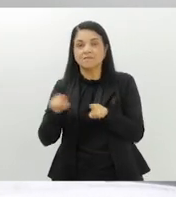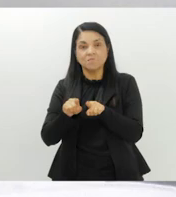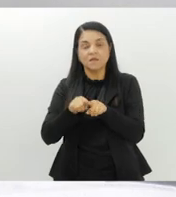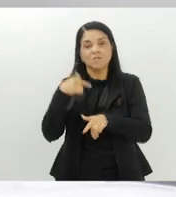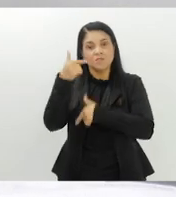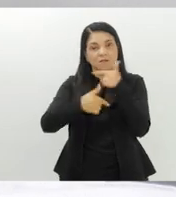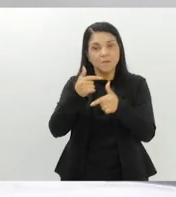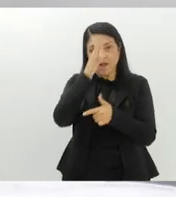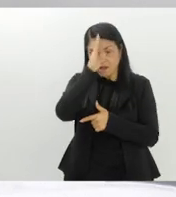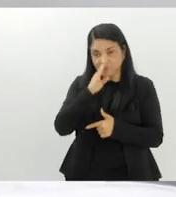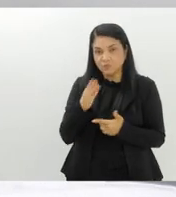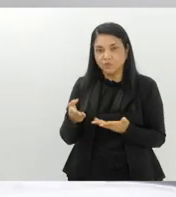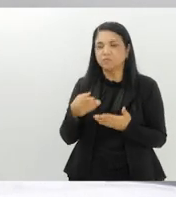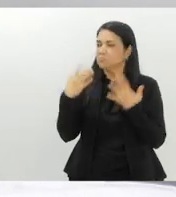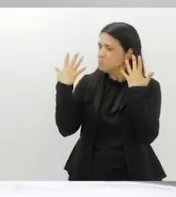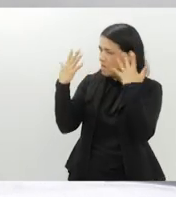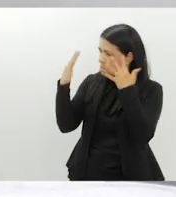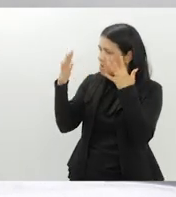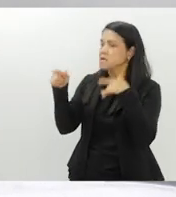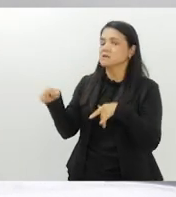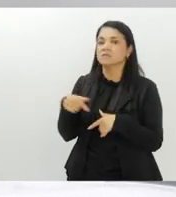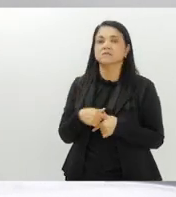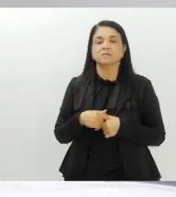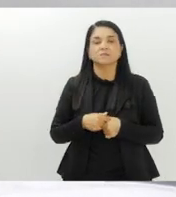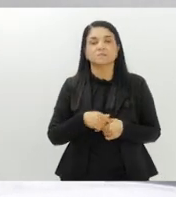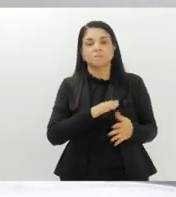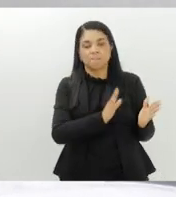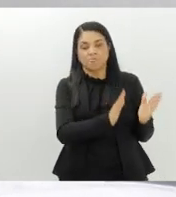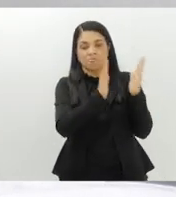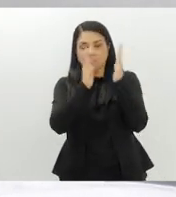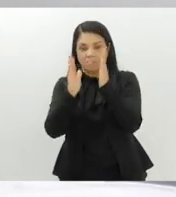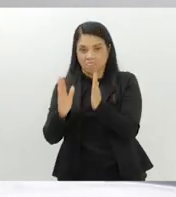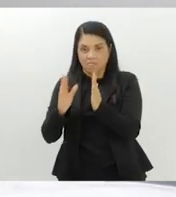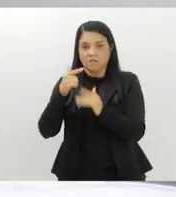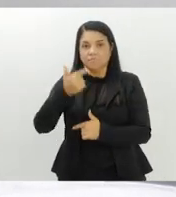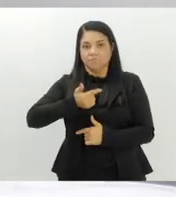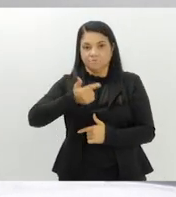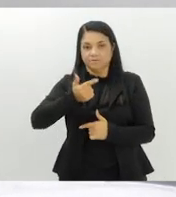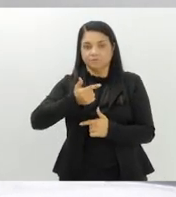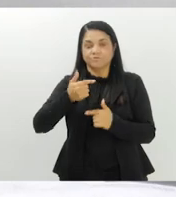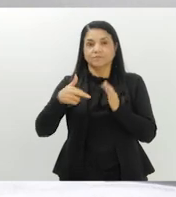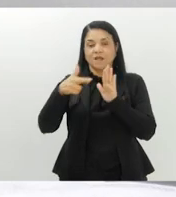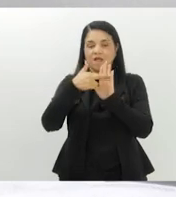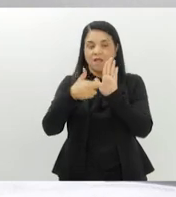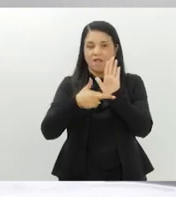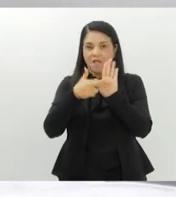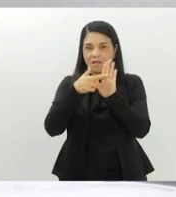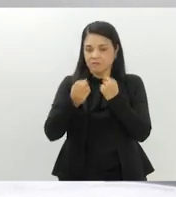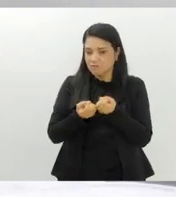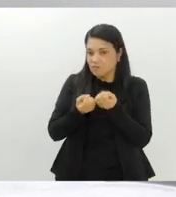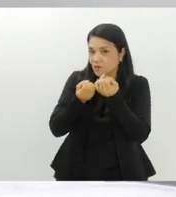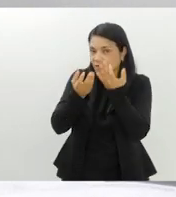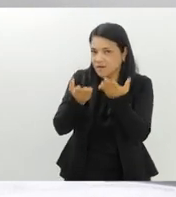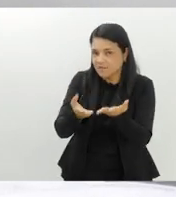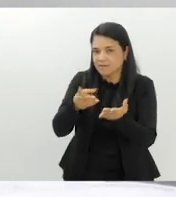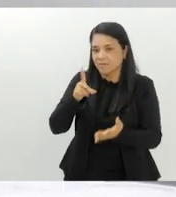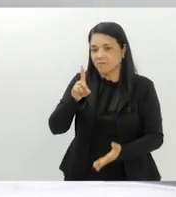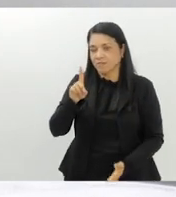vamos passar para uma segunda etapa, que é a etapa do decálogo das oferendas,